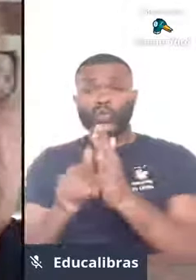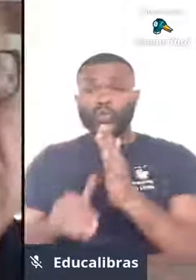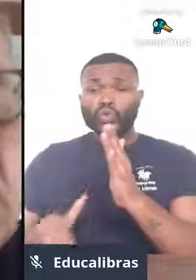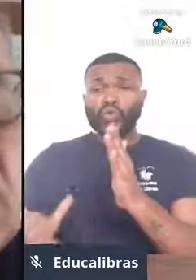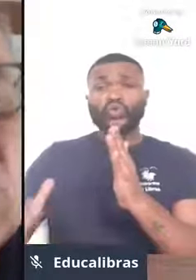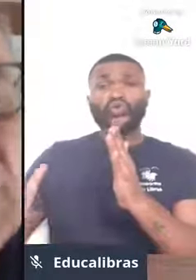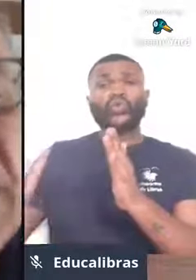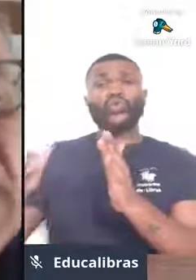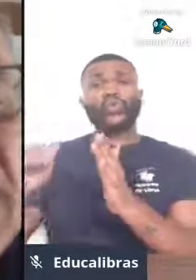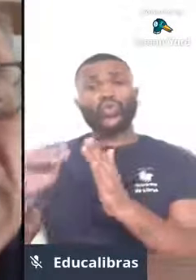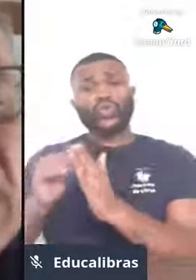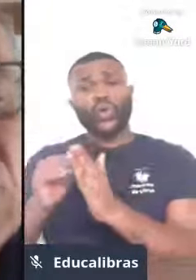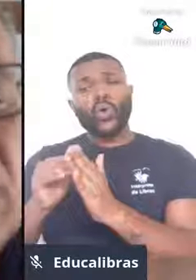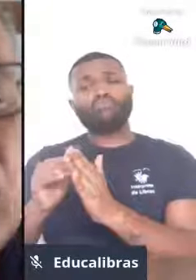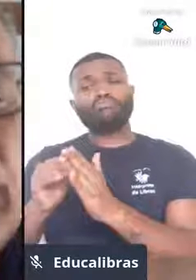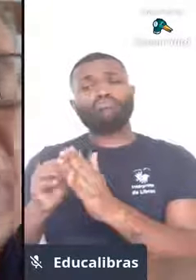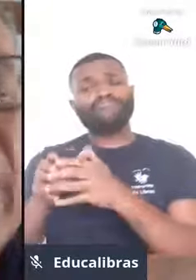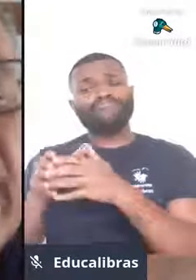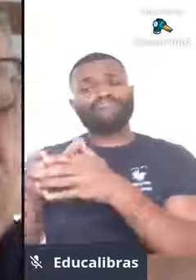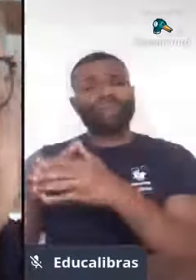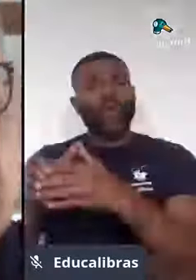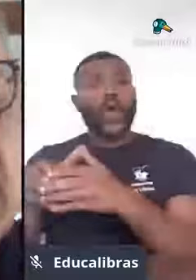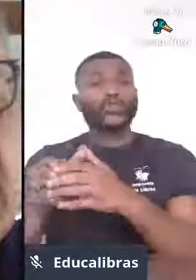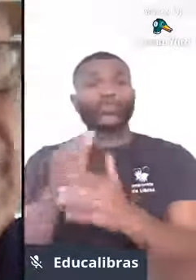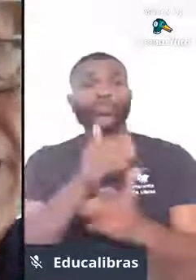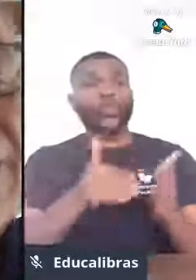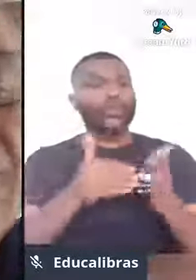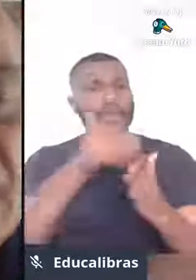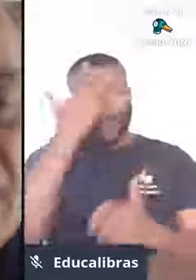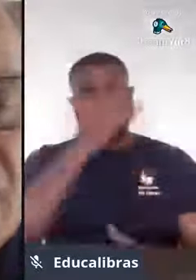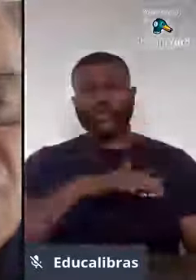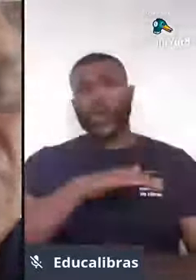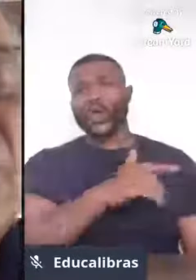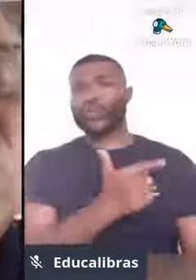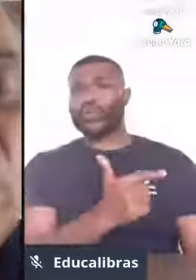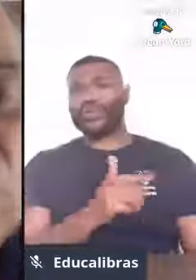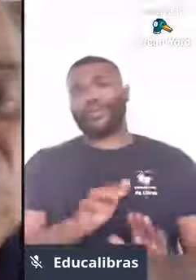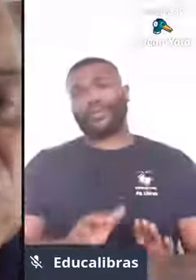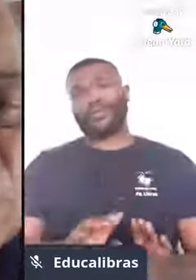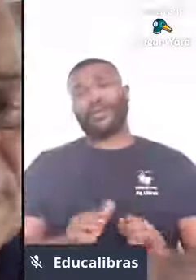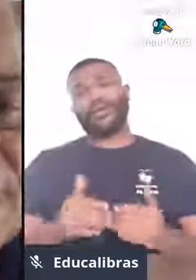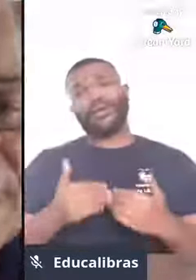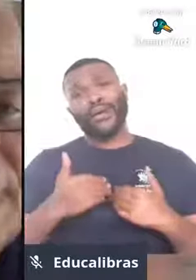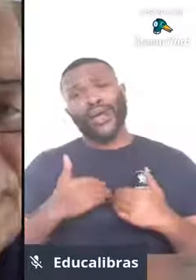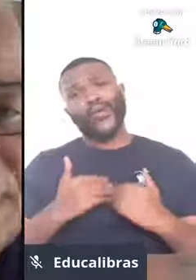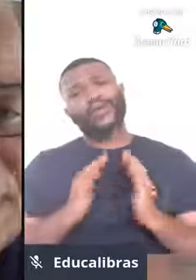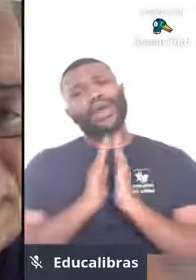as pessoas têm, né? Eu tive o privilégio e a graça de ter tudo isso.